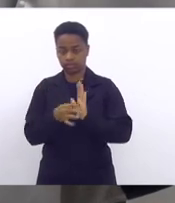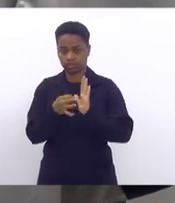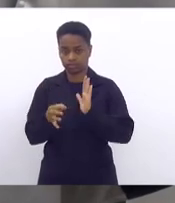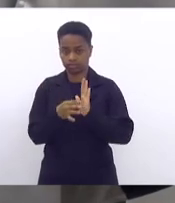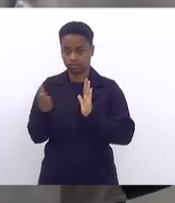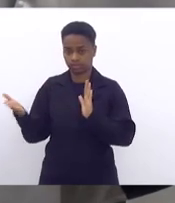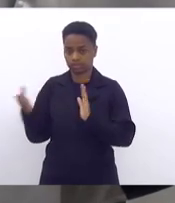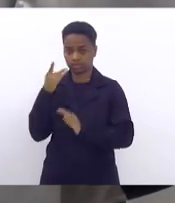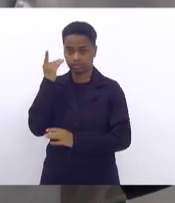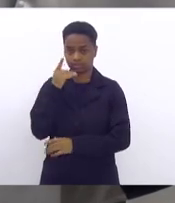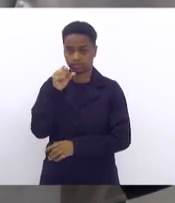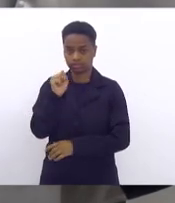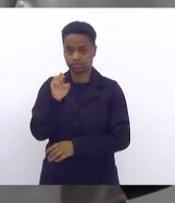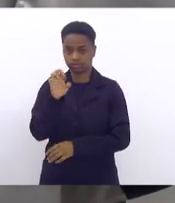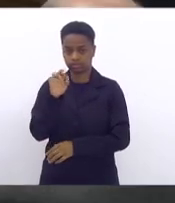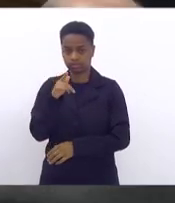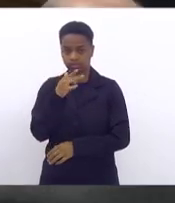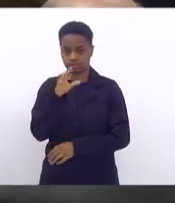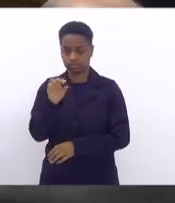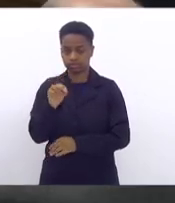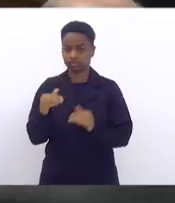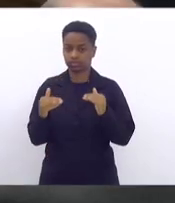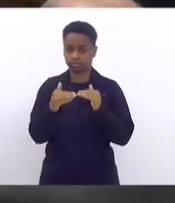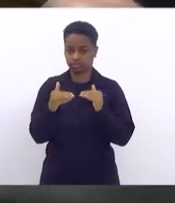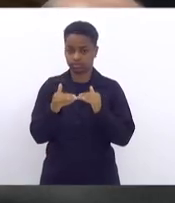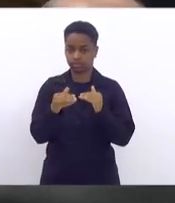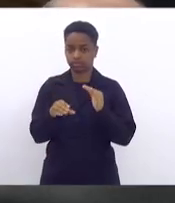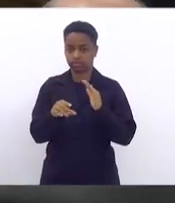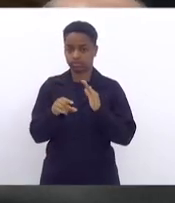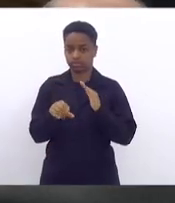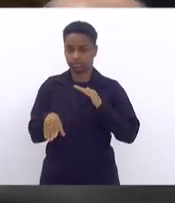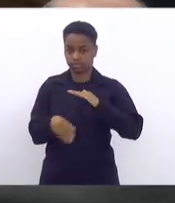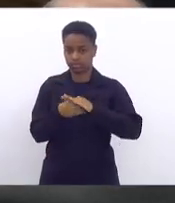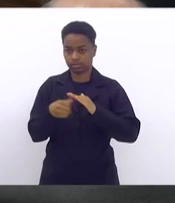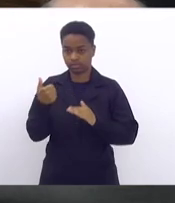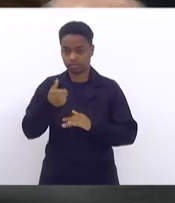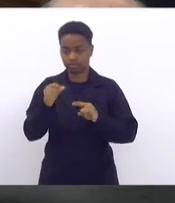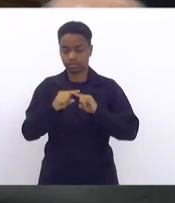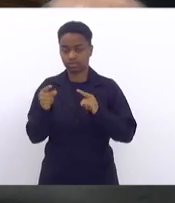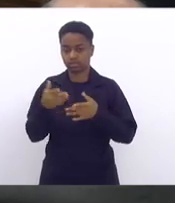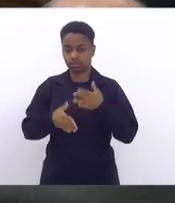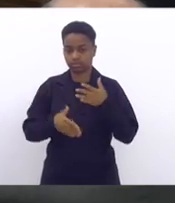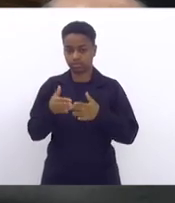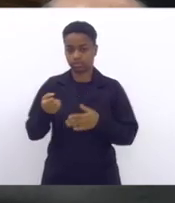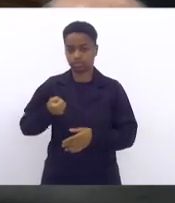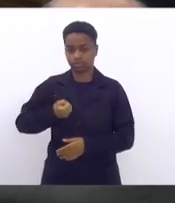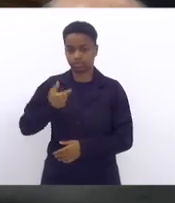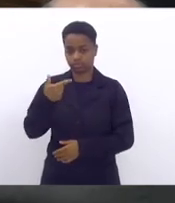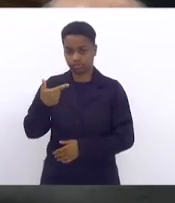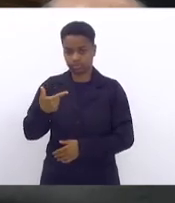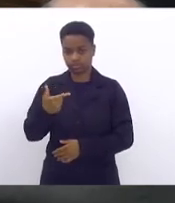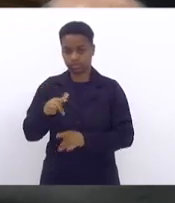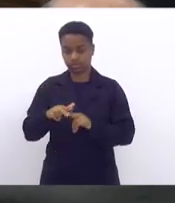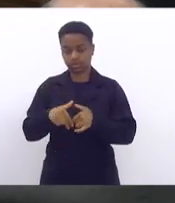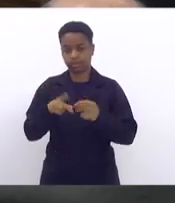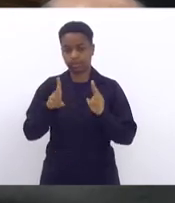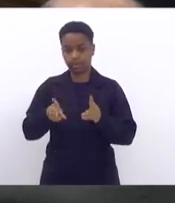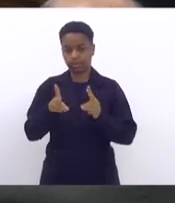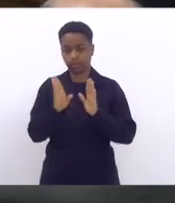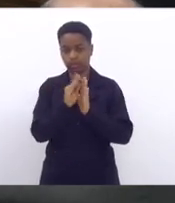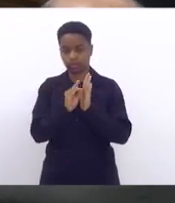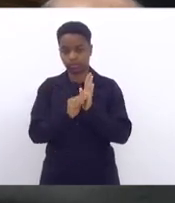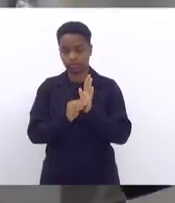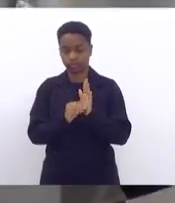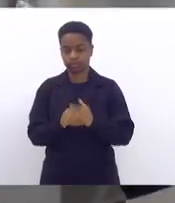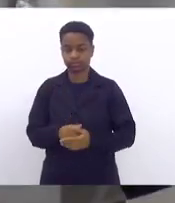Parecer, deputado doutor Serginho. Parecer favorável à emenda 1 e prejudicada a emenda de número 2, pelo mesmo conteúdo da emenda